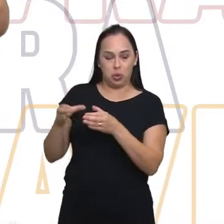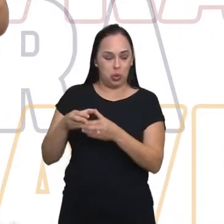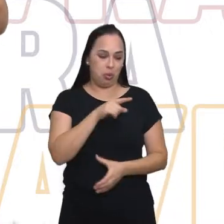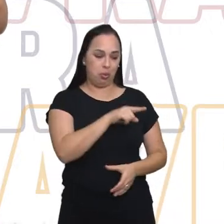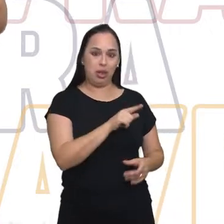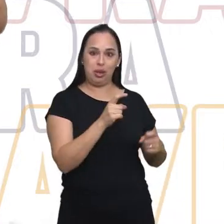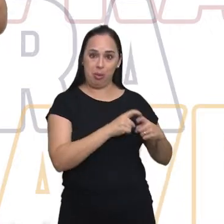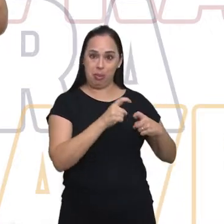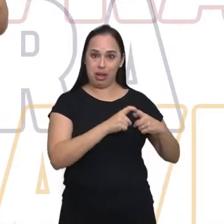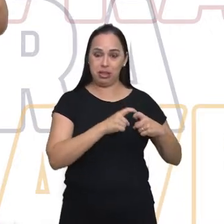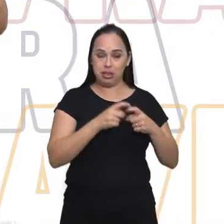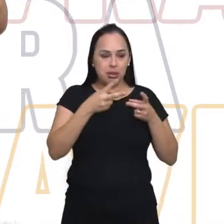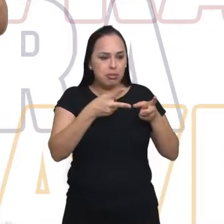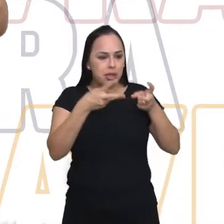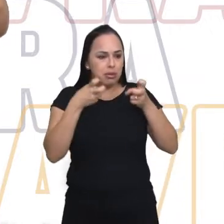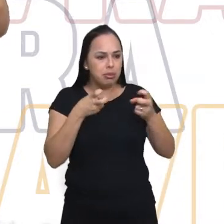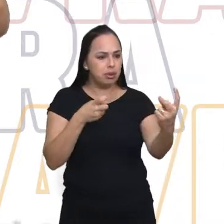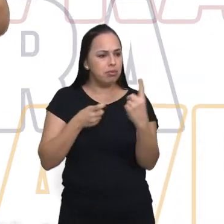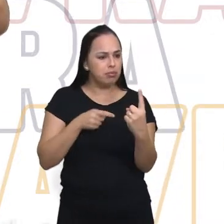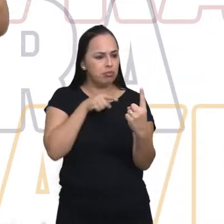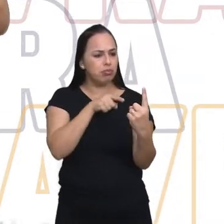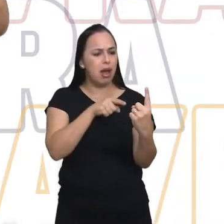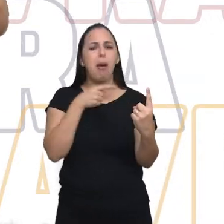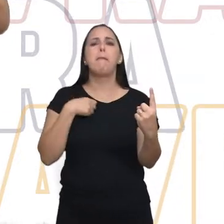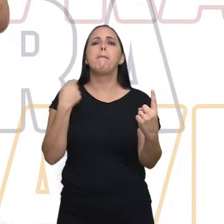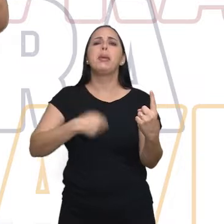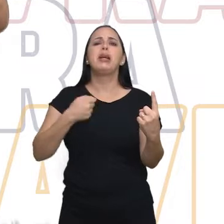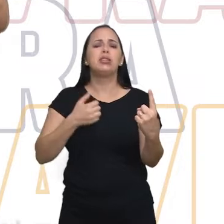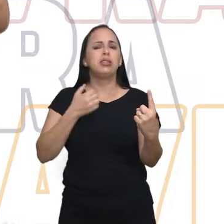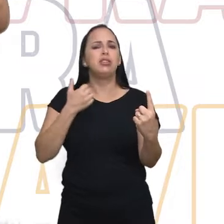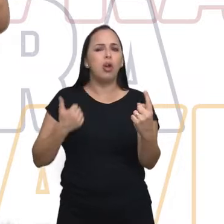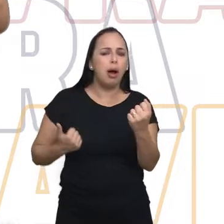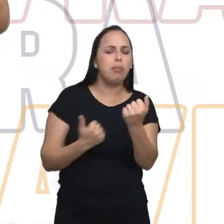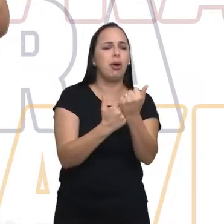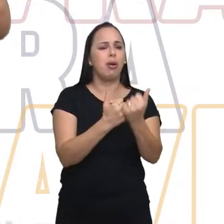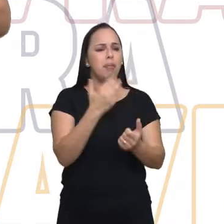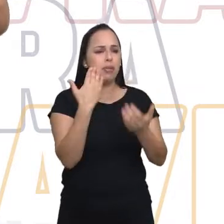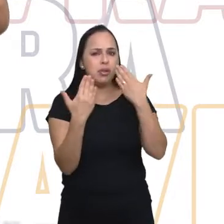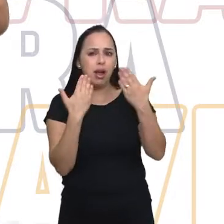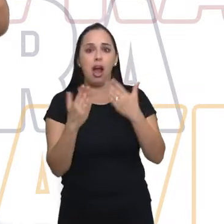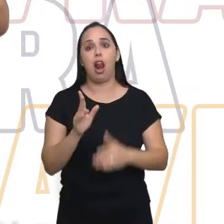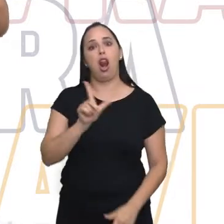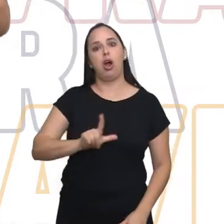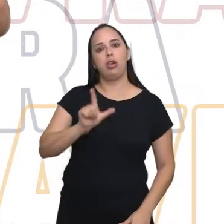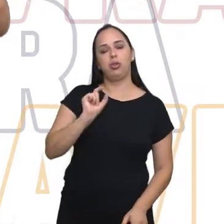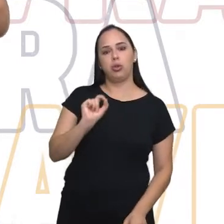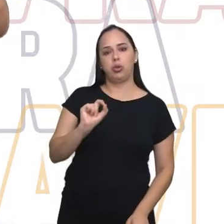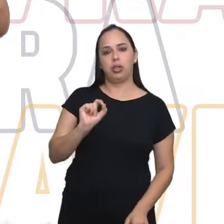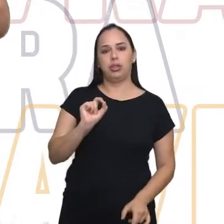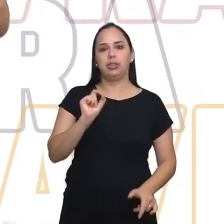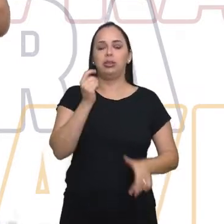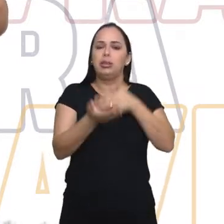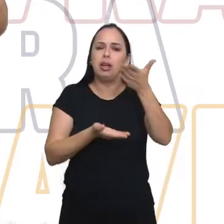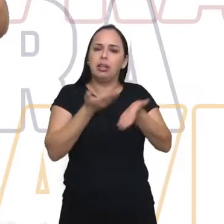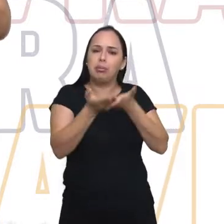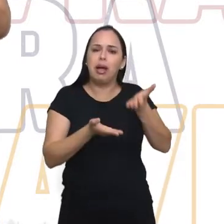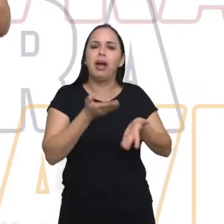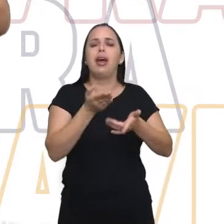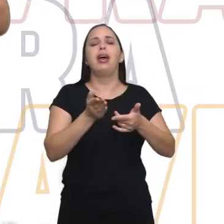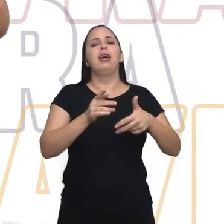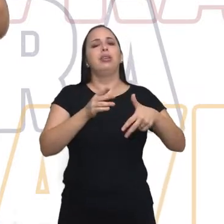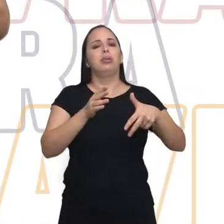que o paciente chegava no consultório e precisava de um apoio psicológico. Óbvio que o tratamento médico, clínico,